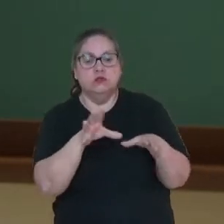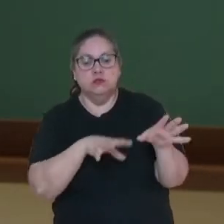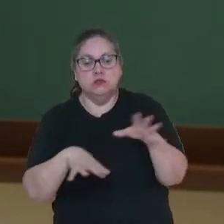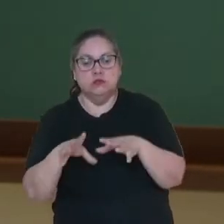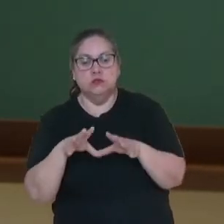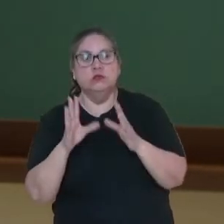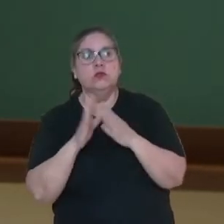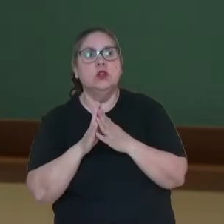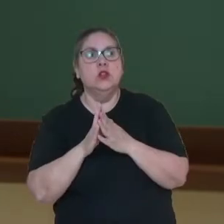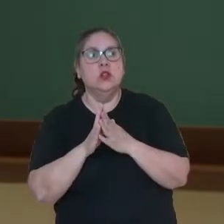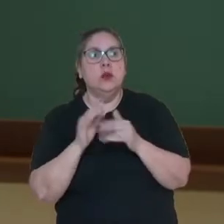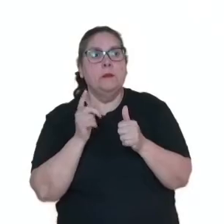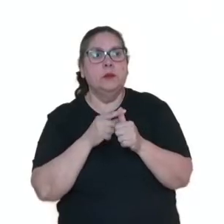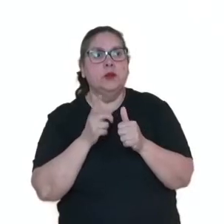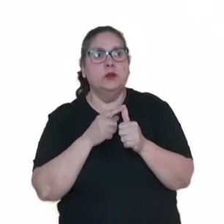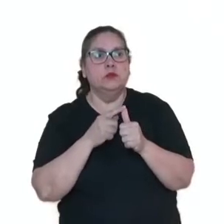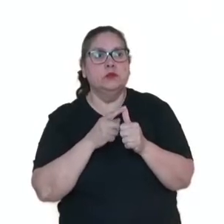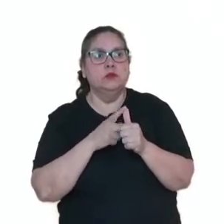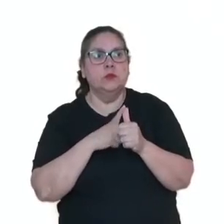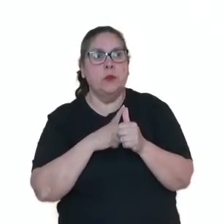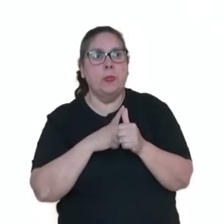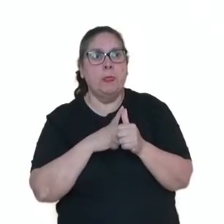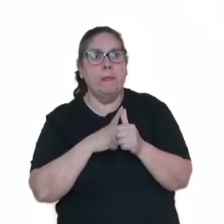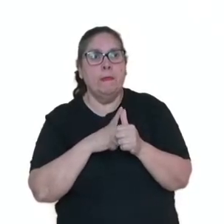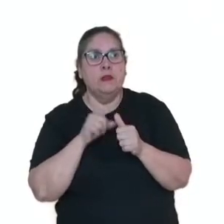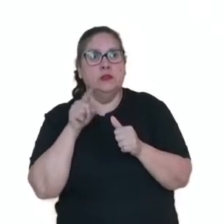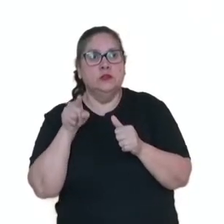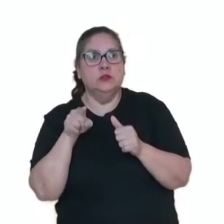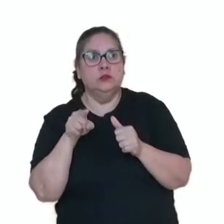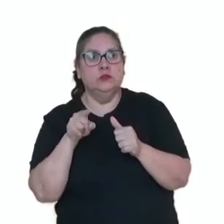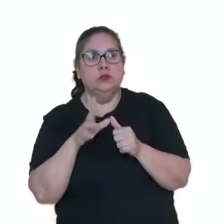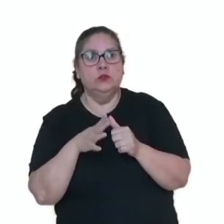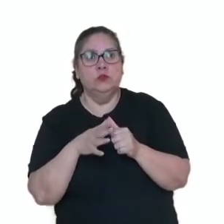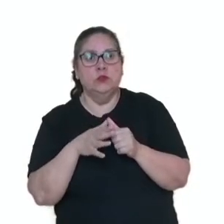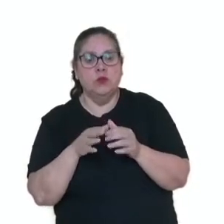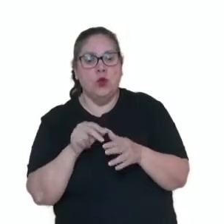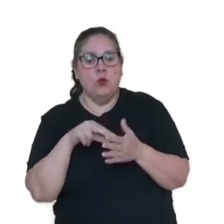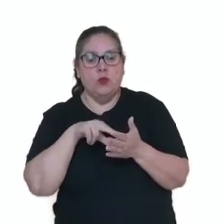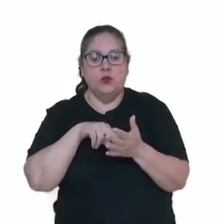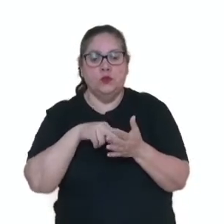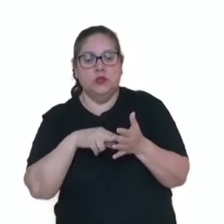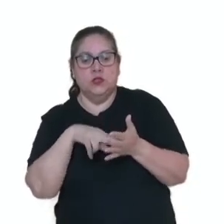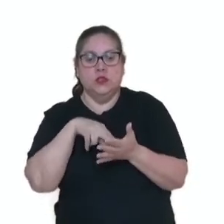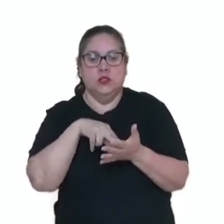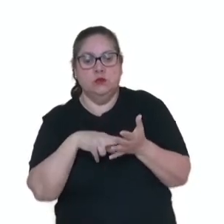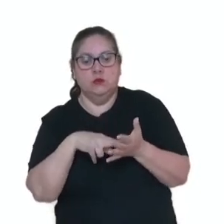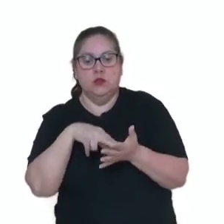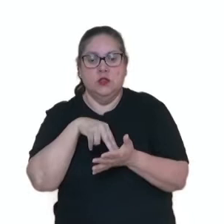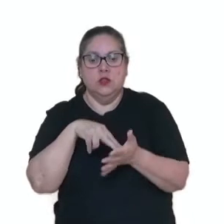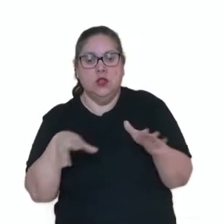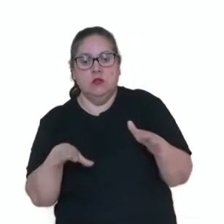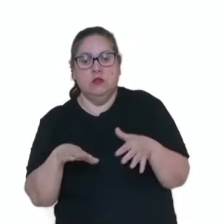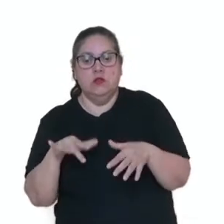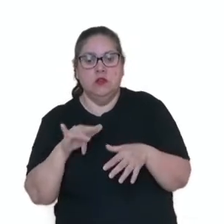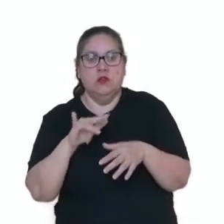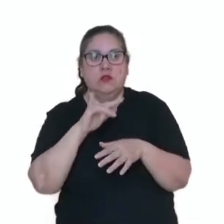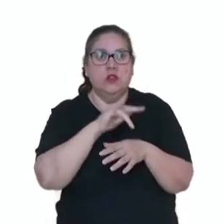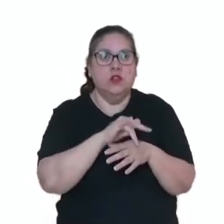estações. A primeira estação, você vai realizar poses de equilíbrio.